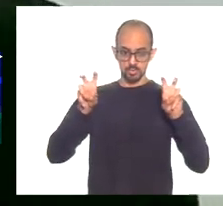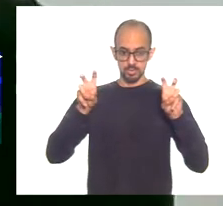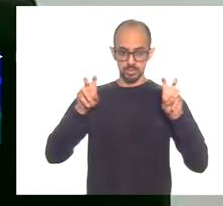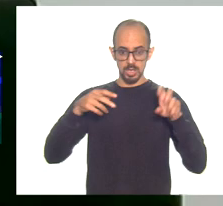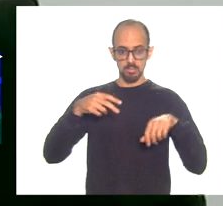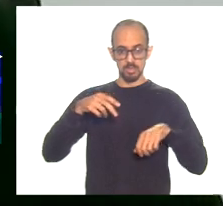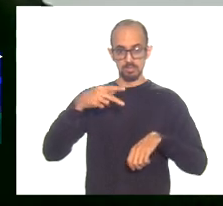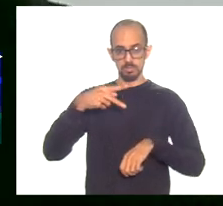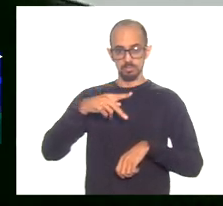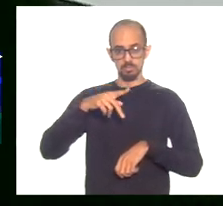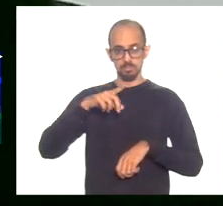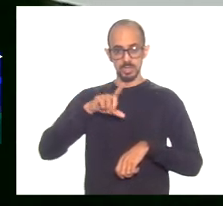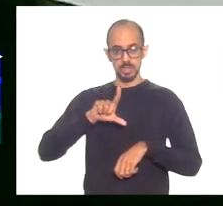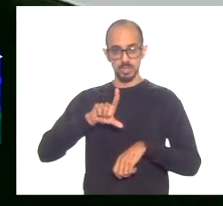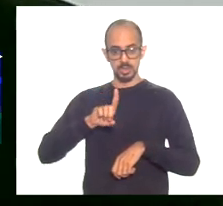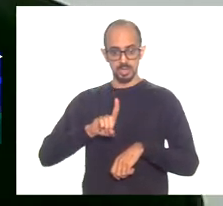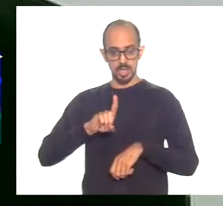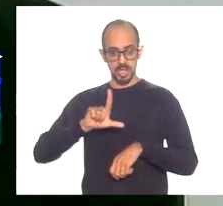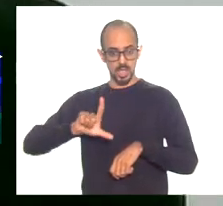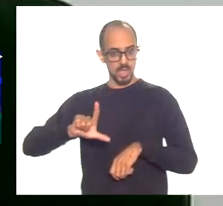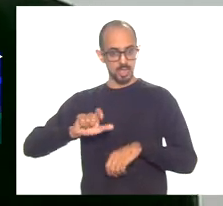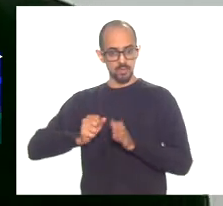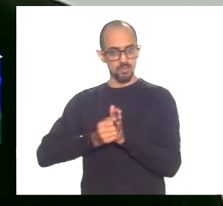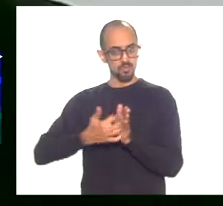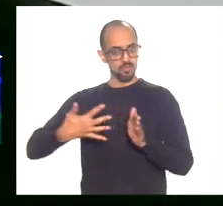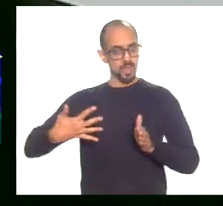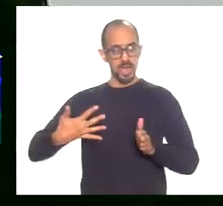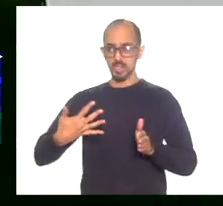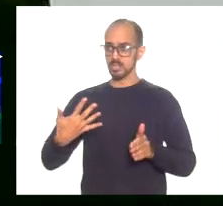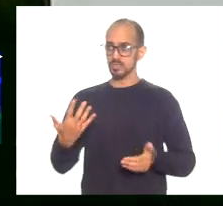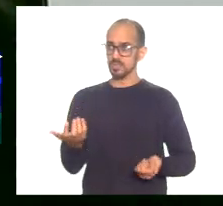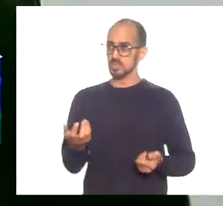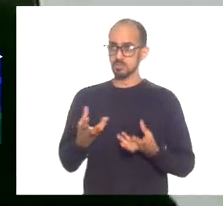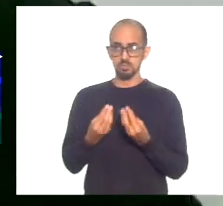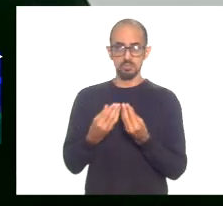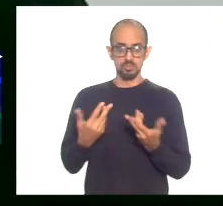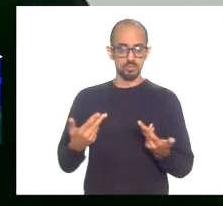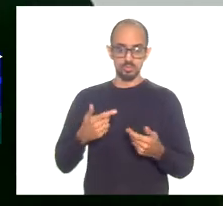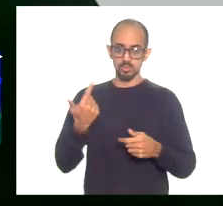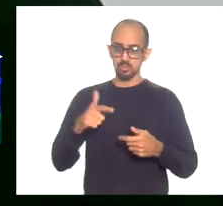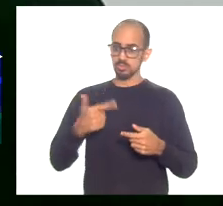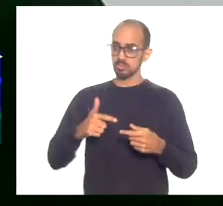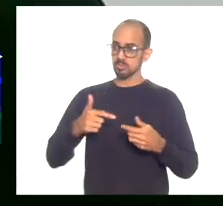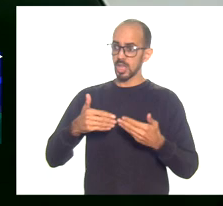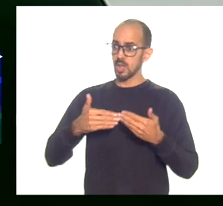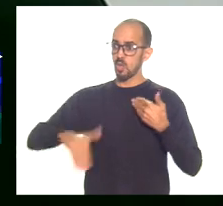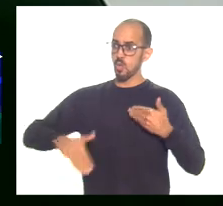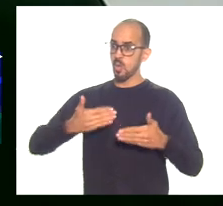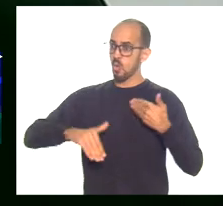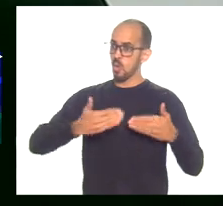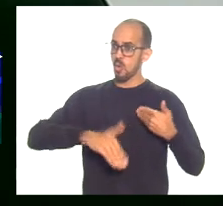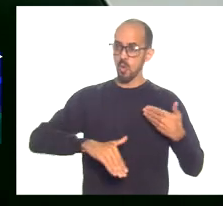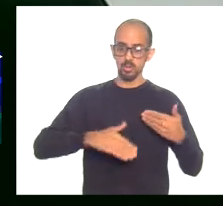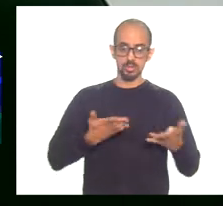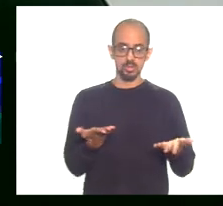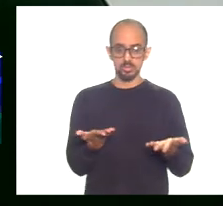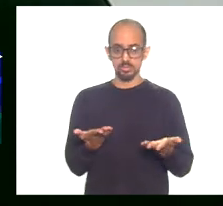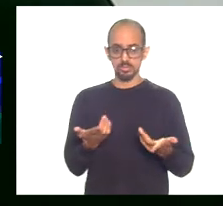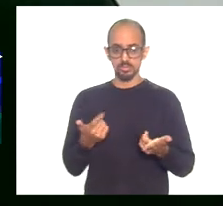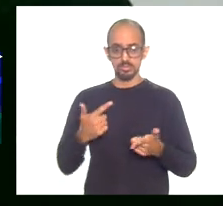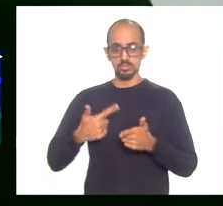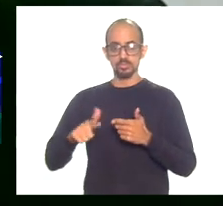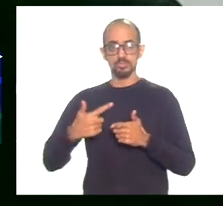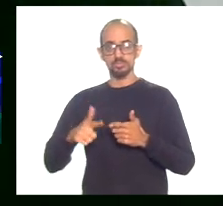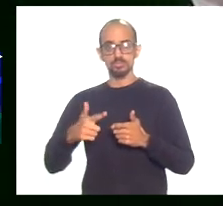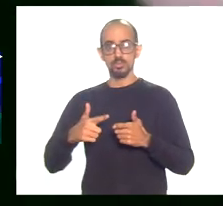pdl em diversas vezes A Indomada divergências aqui de questões é